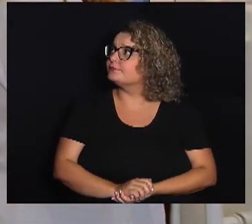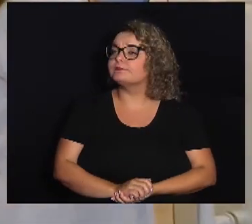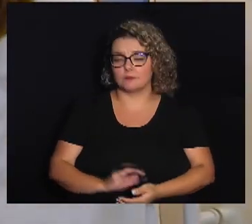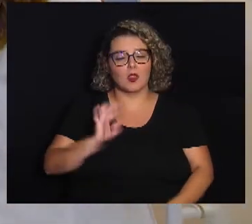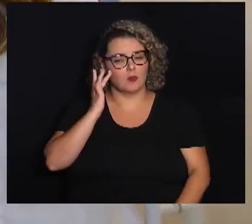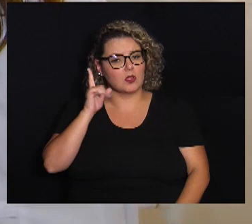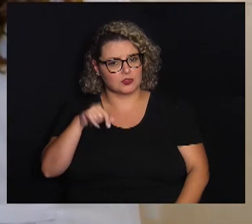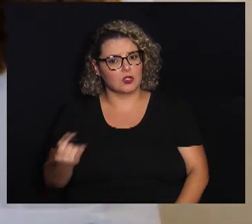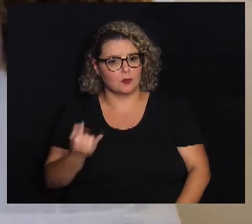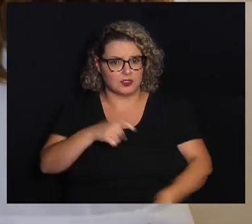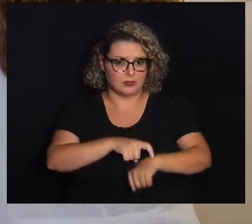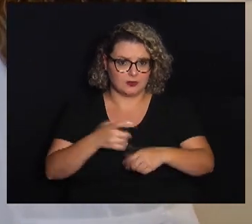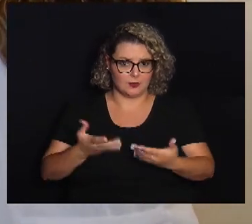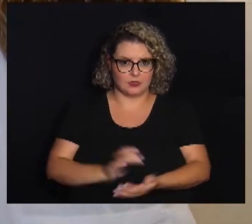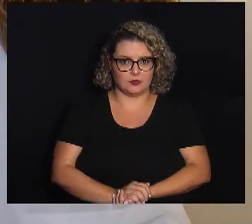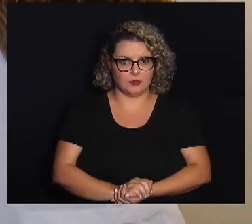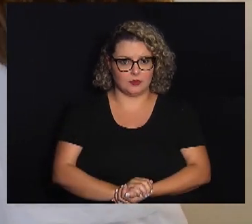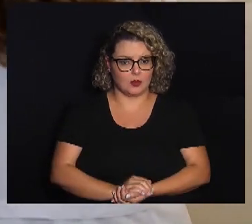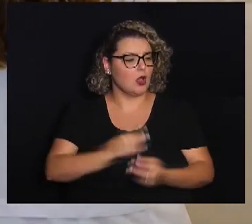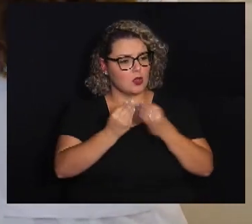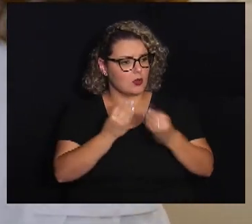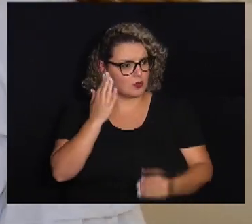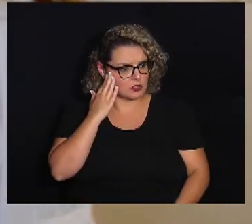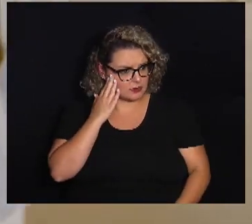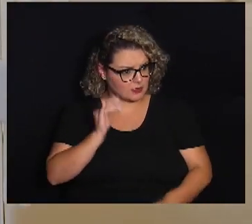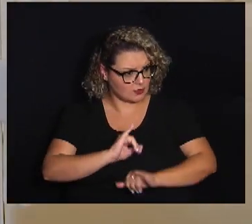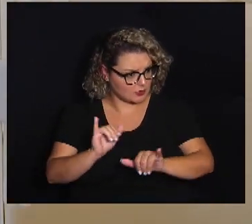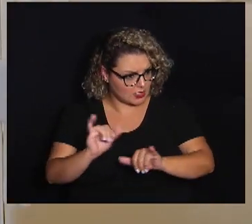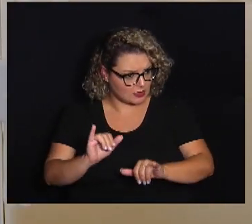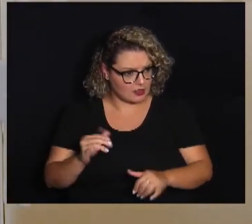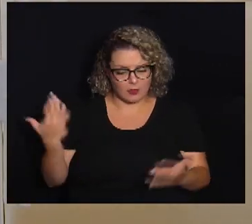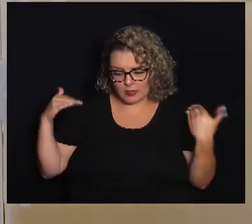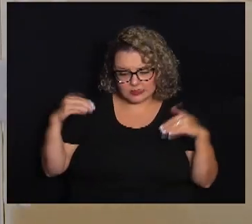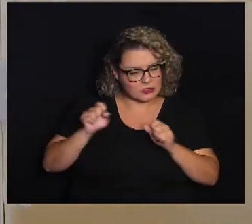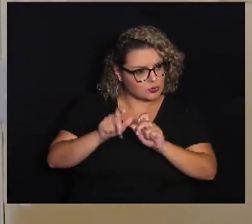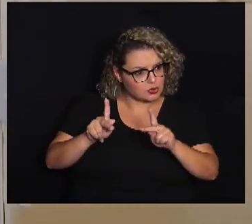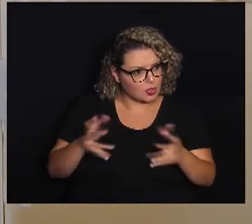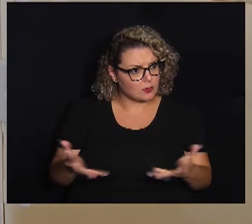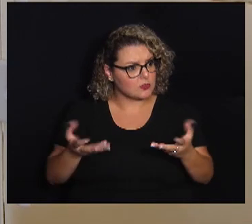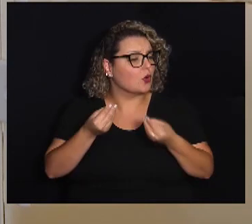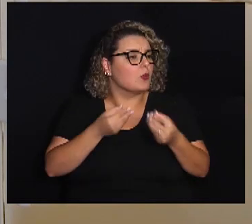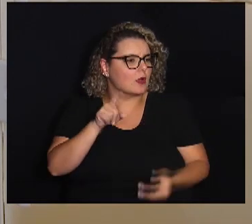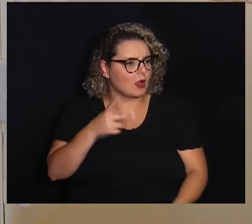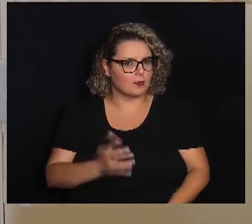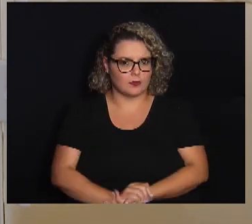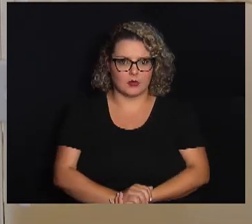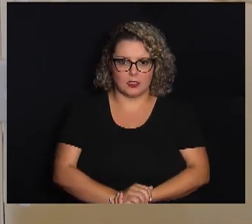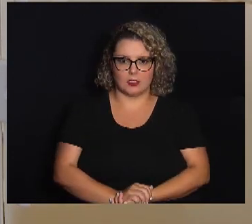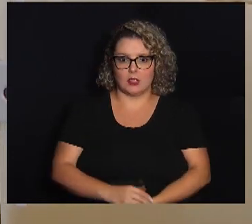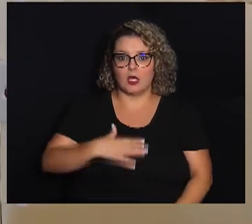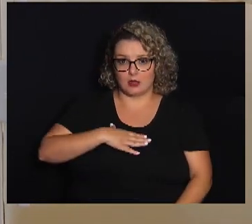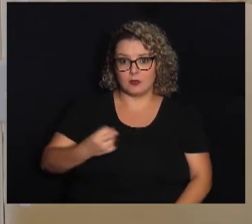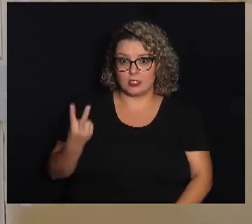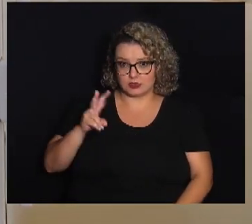importante esse momento aqui. Como ficou sabendo da campanha? Estava passeando pelo shopping, foi incentivado, enfim? Eu vim trazer as minhas filhas duas